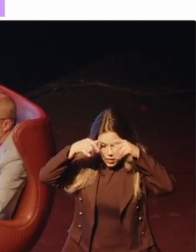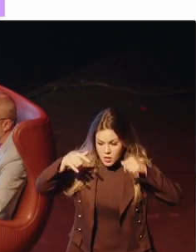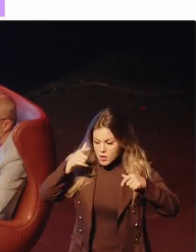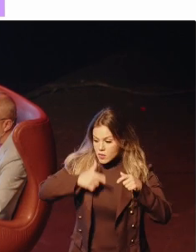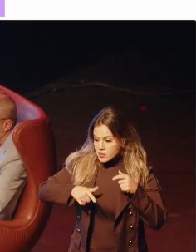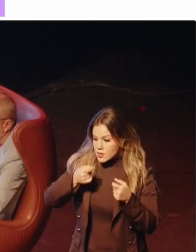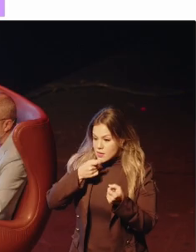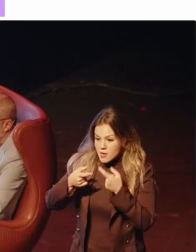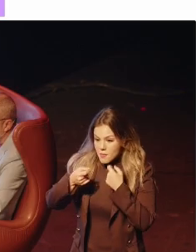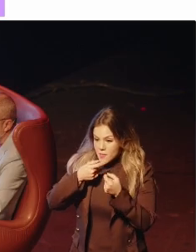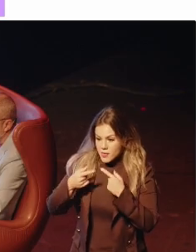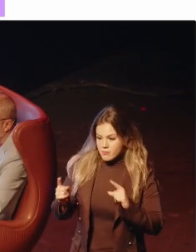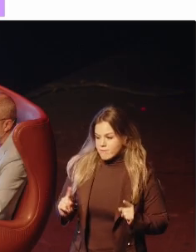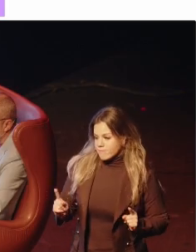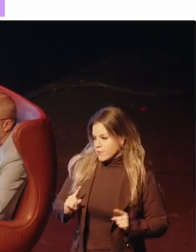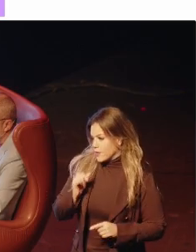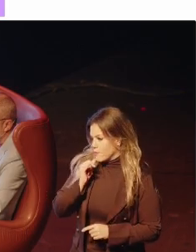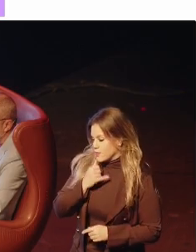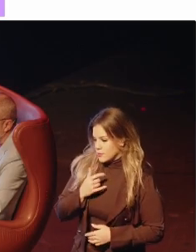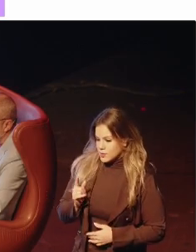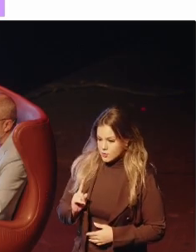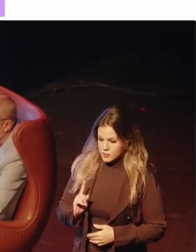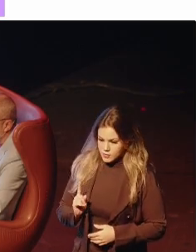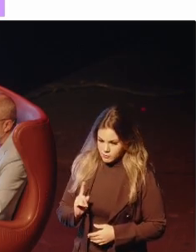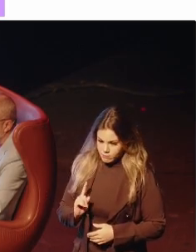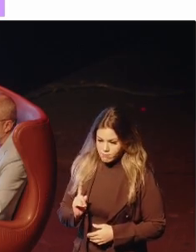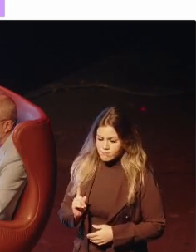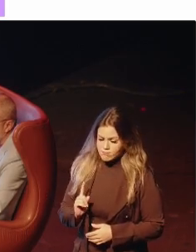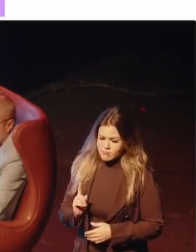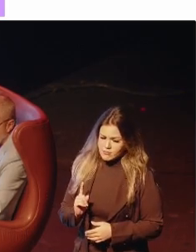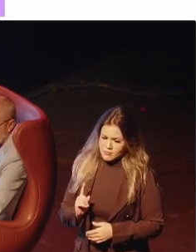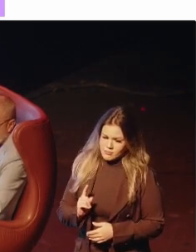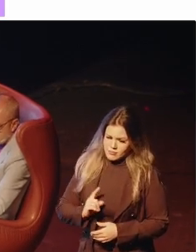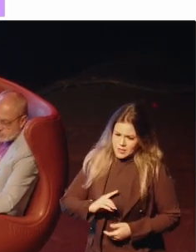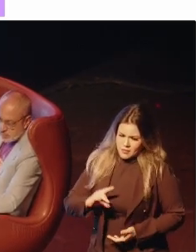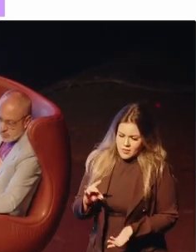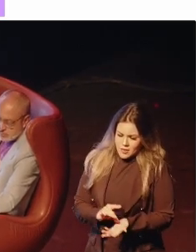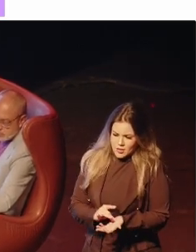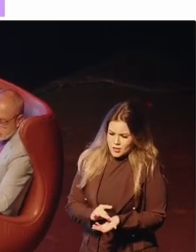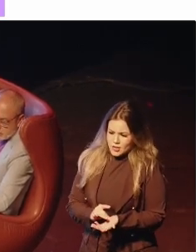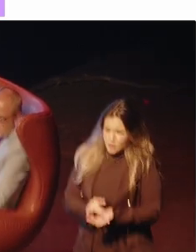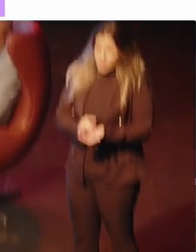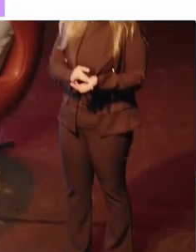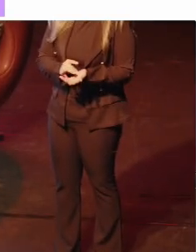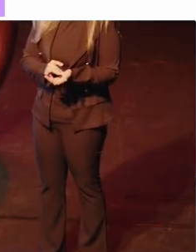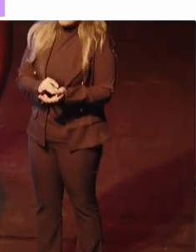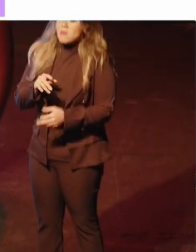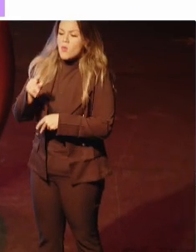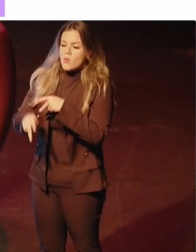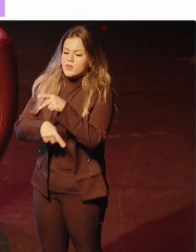esta medicação. Na verdade, a menor parcela das pessoas vão utilizar